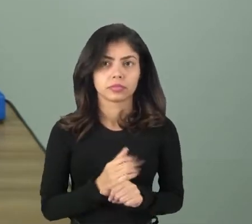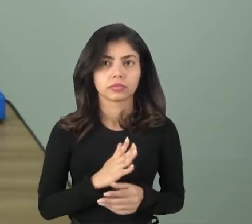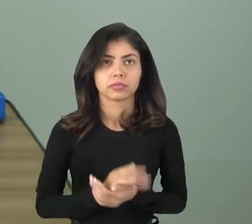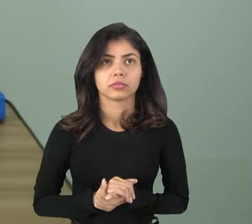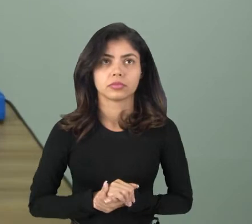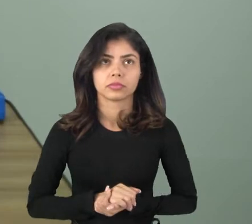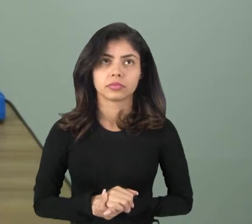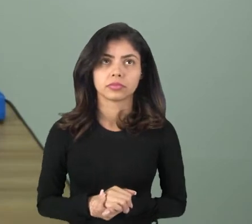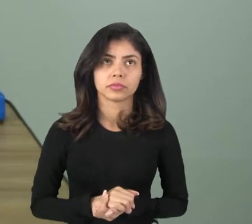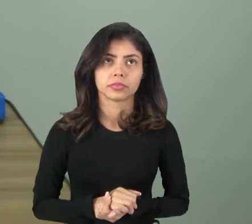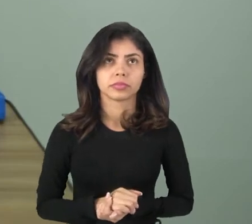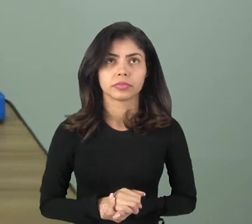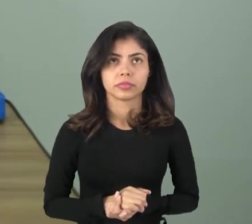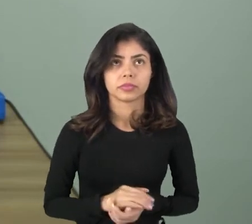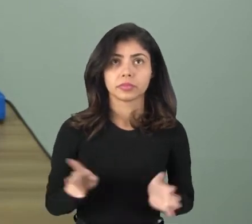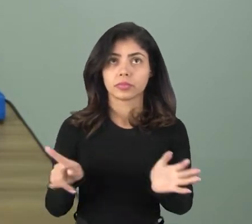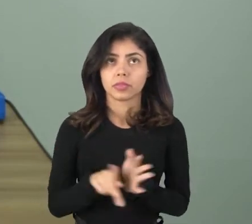adição.